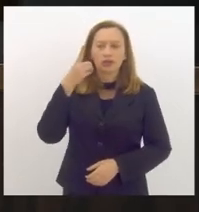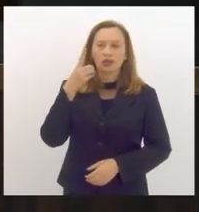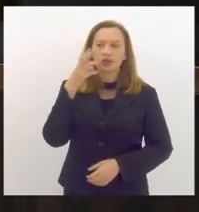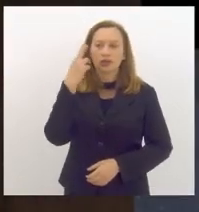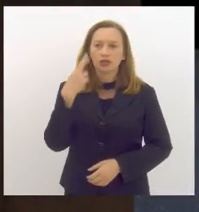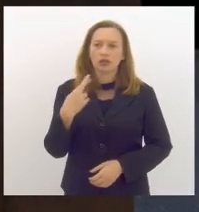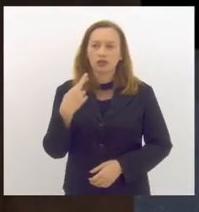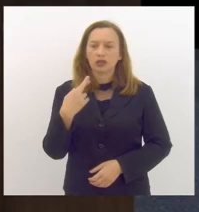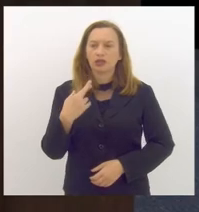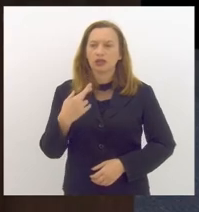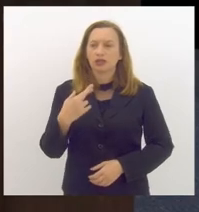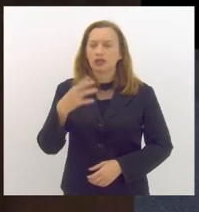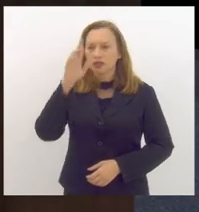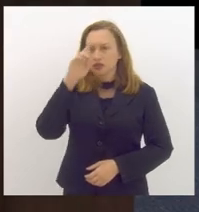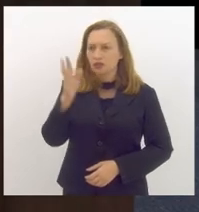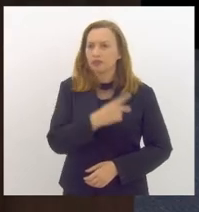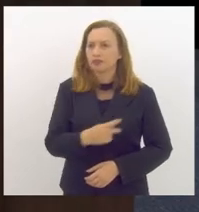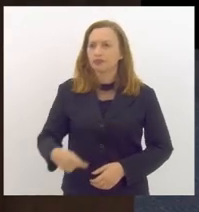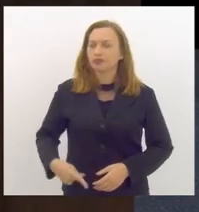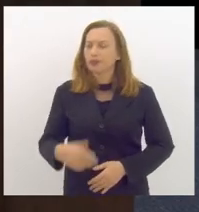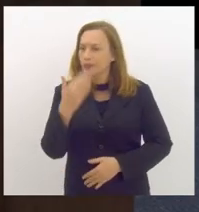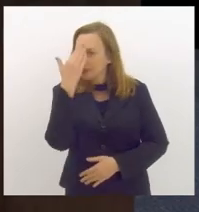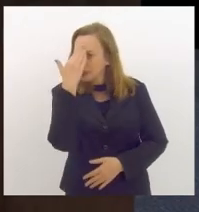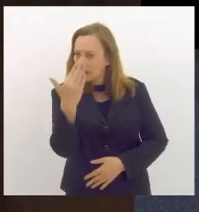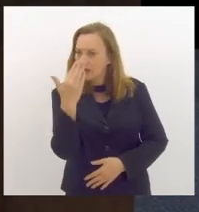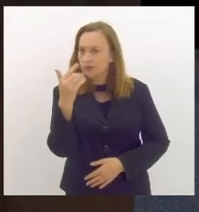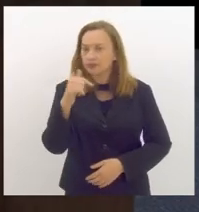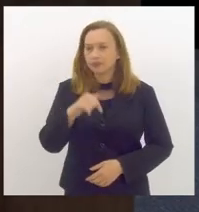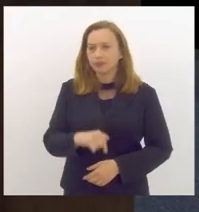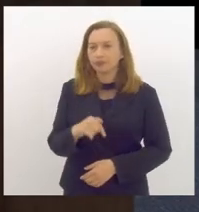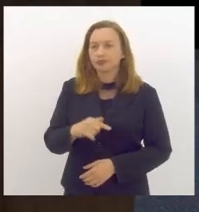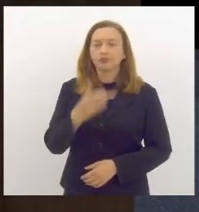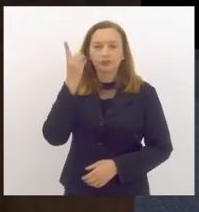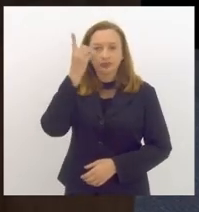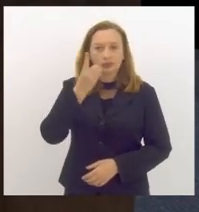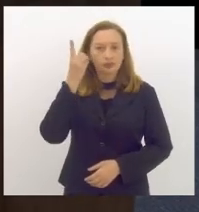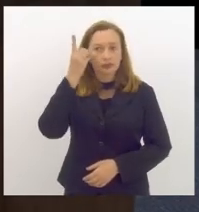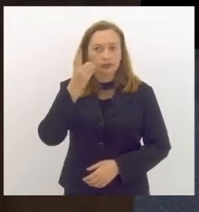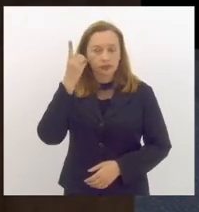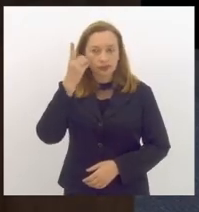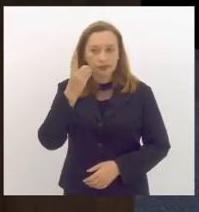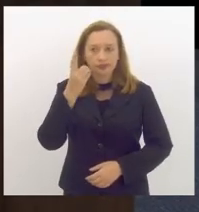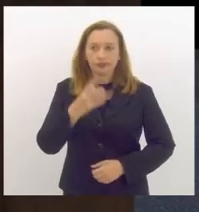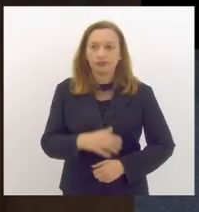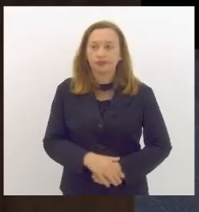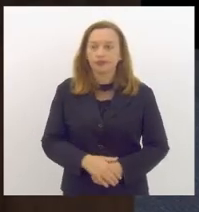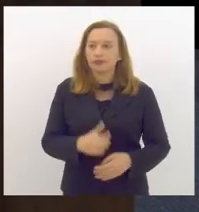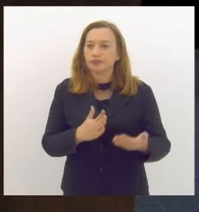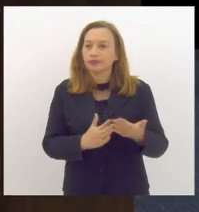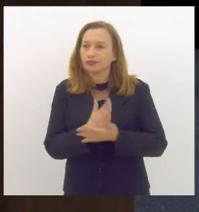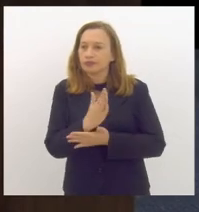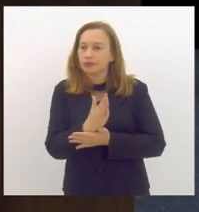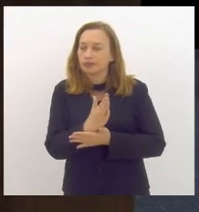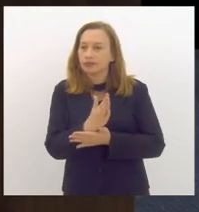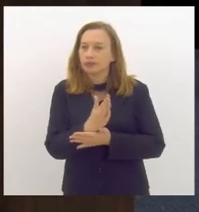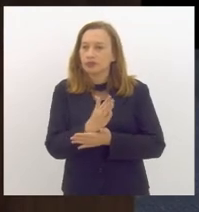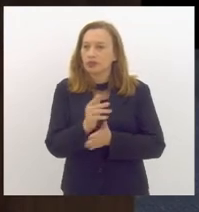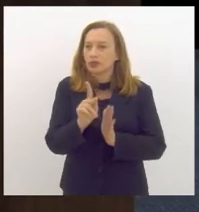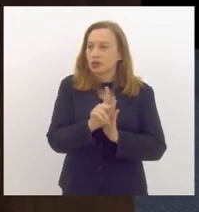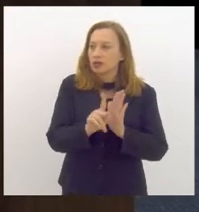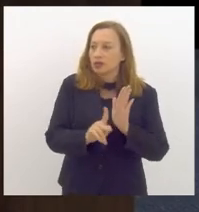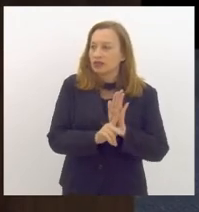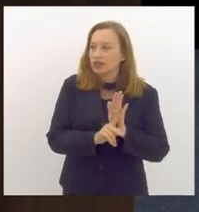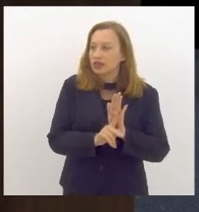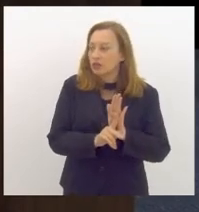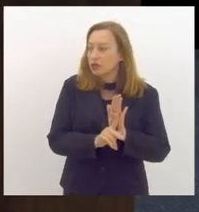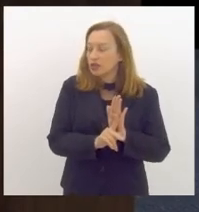Souza. Senhor presidente, agradecer aqui aos deputados e deputadas que aprovaram um projeto que cria, no